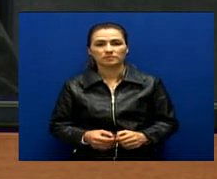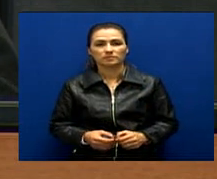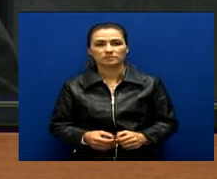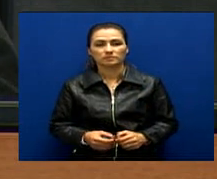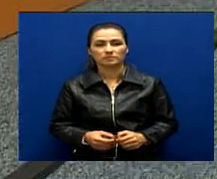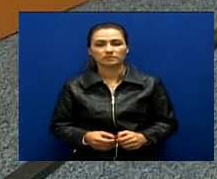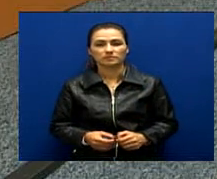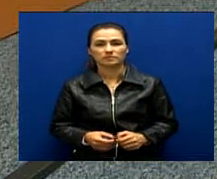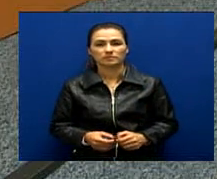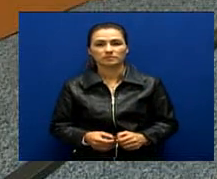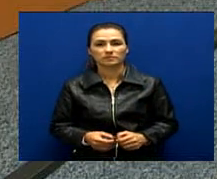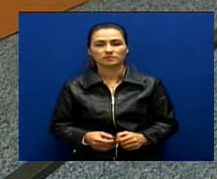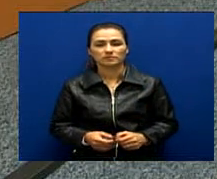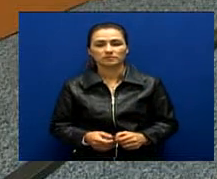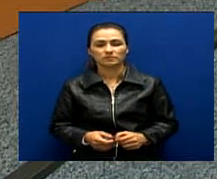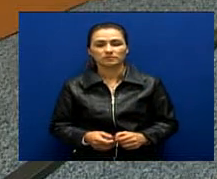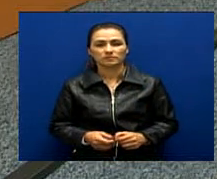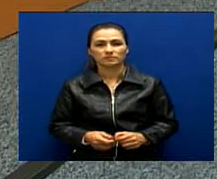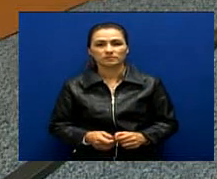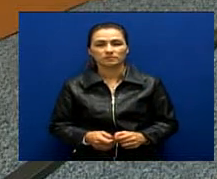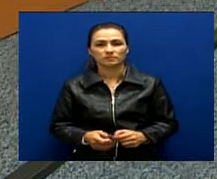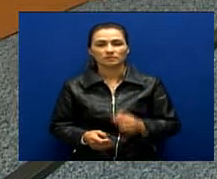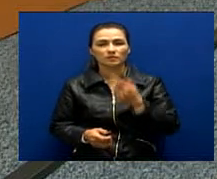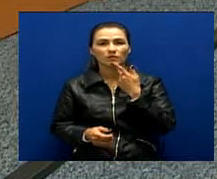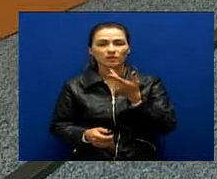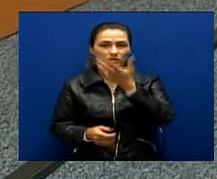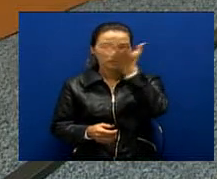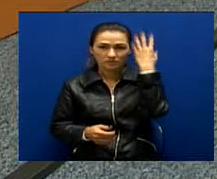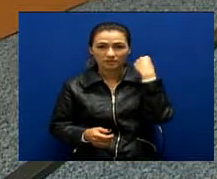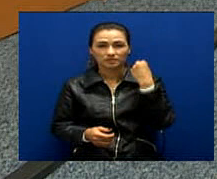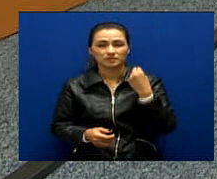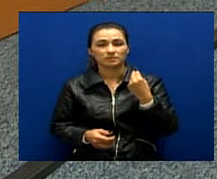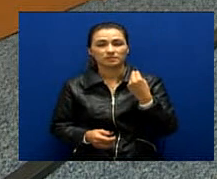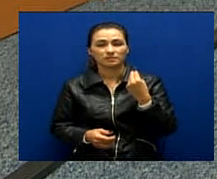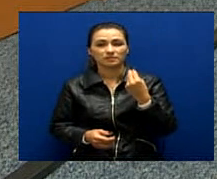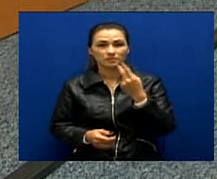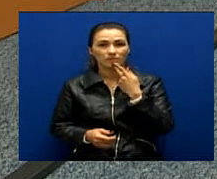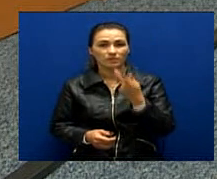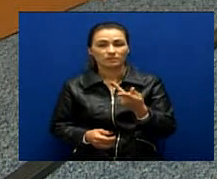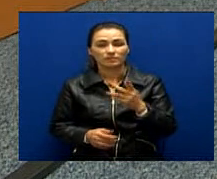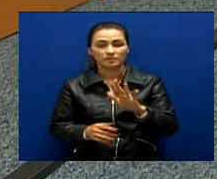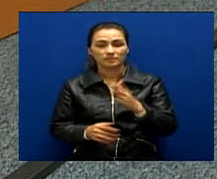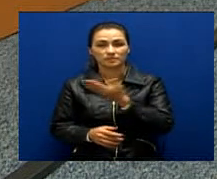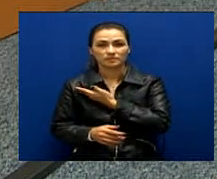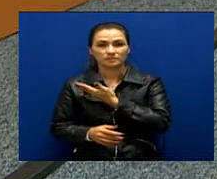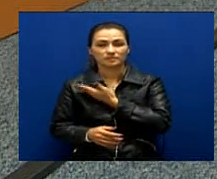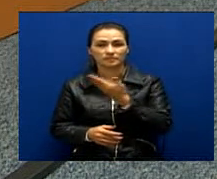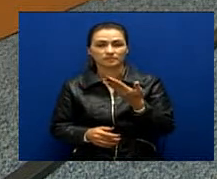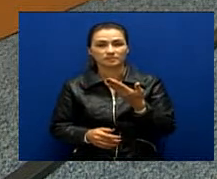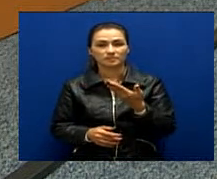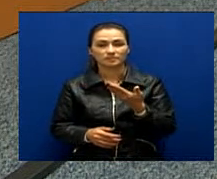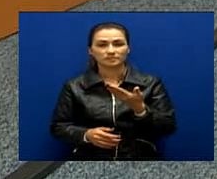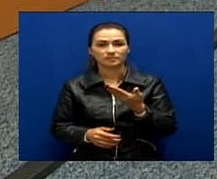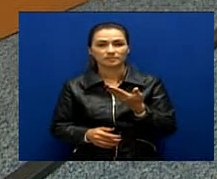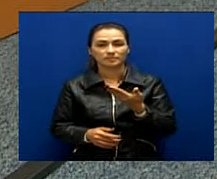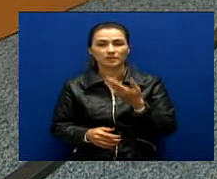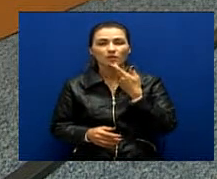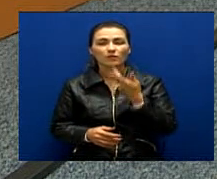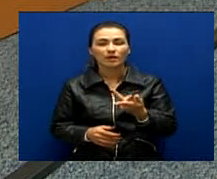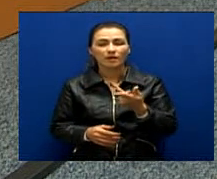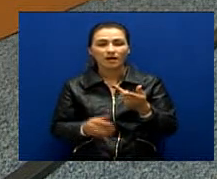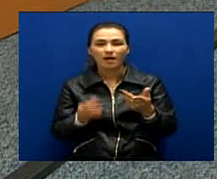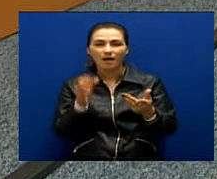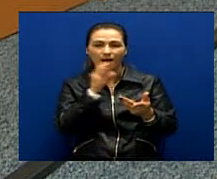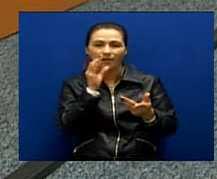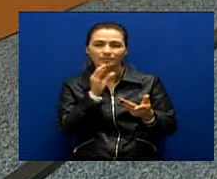a gente é na verdade a essência de uma colocação mas a colega era sobre isso eu vou fazer uma pequena correção